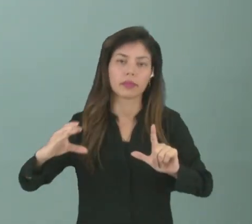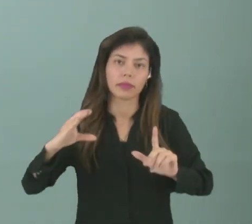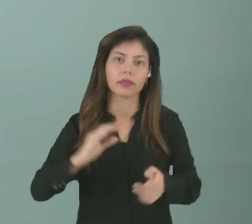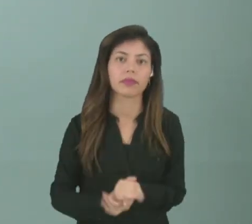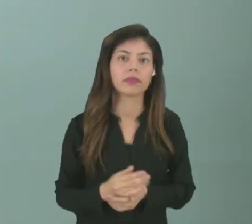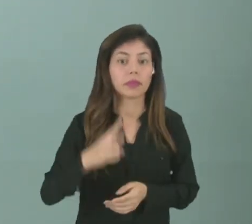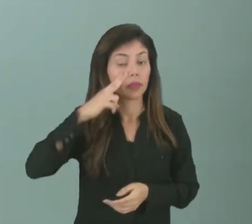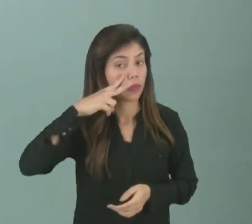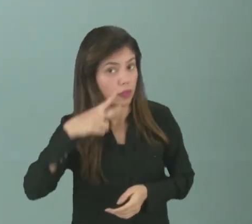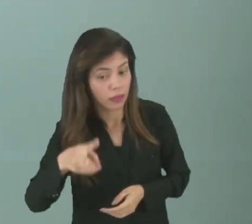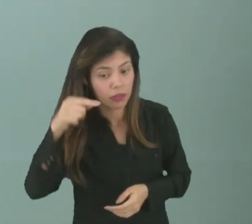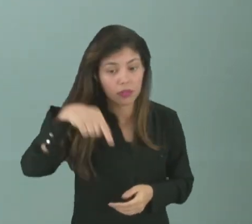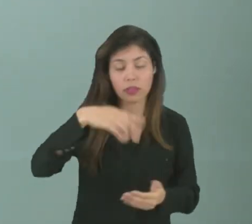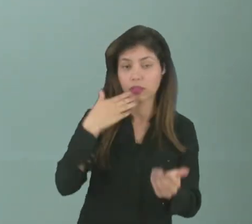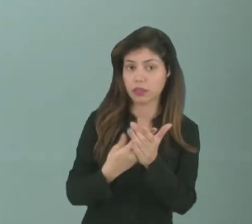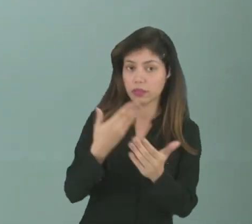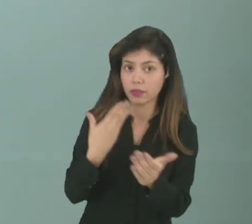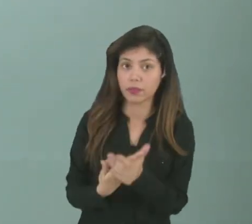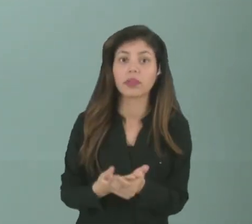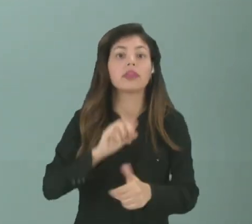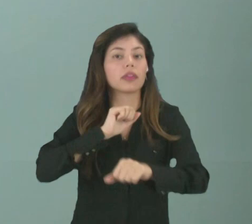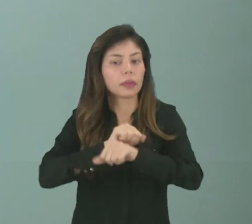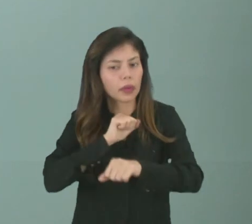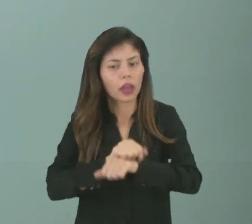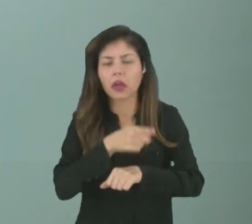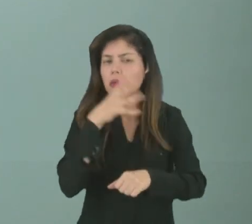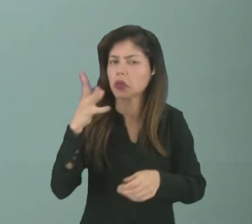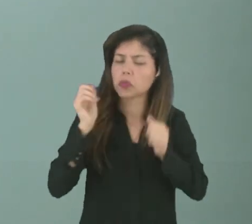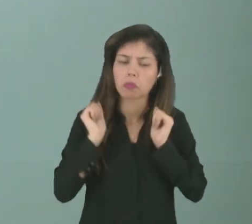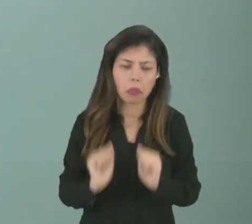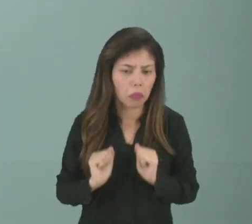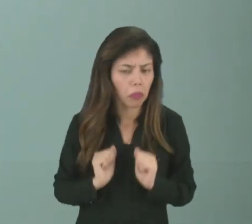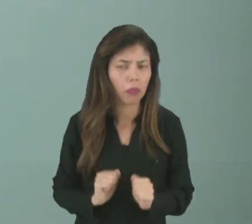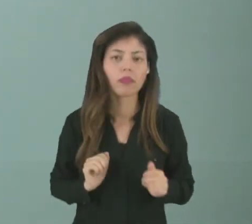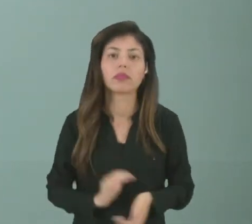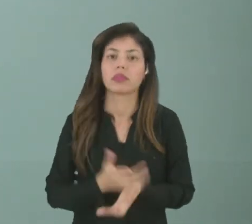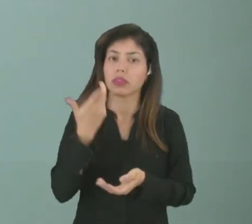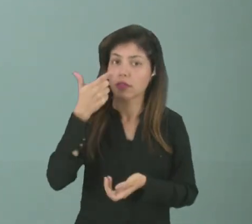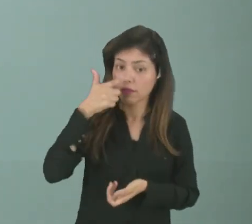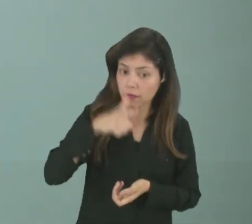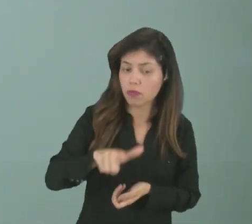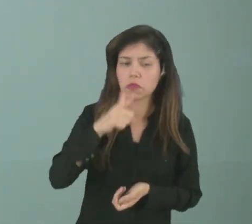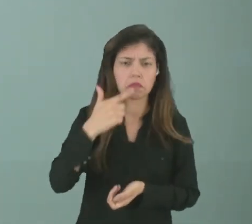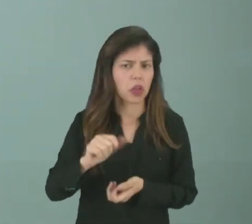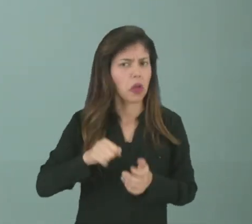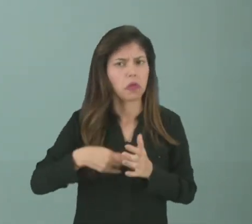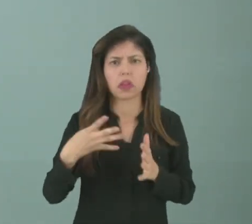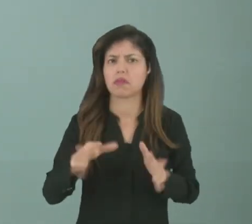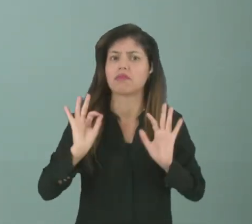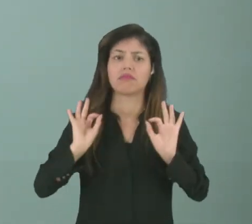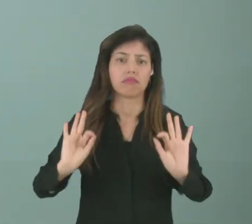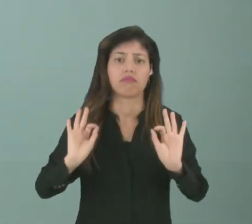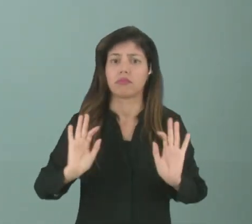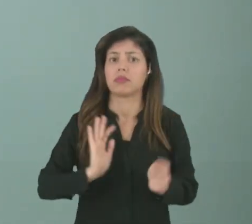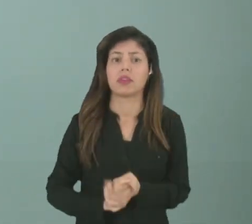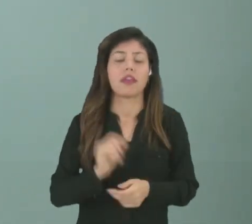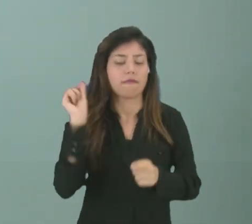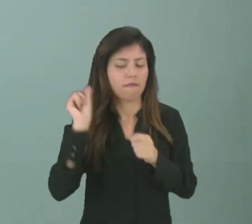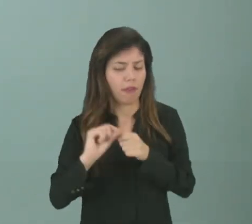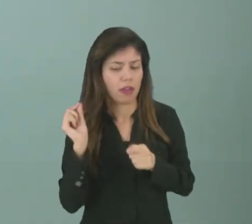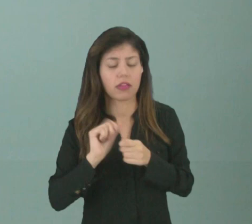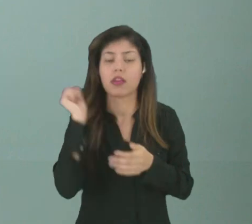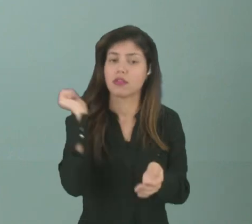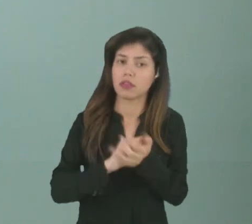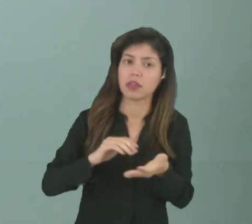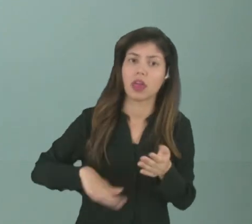Eduque, reveja essa aula, pare quantas vezes puder, reveja quantas vezes quiser e faça os exercícios